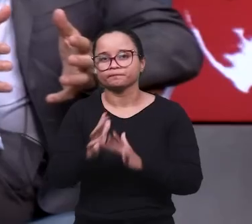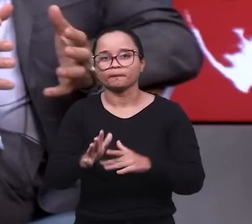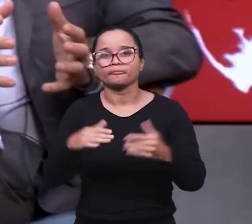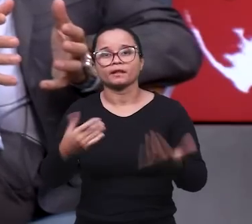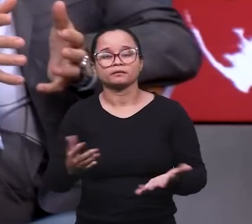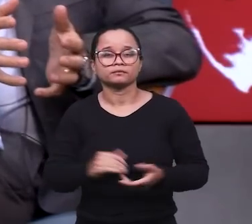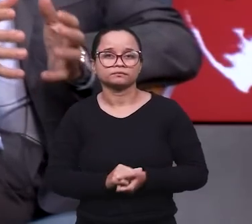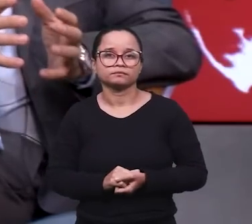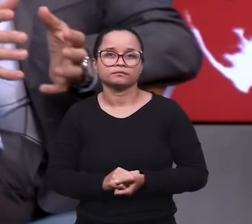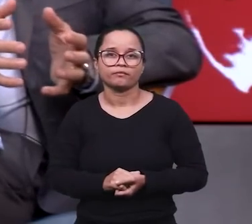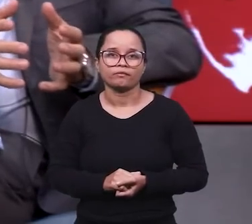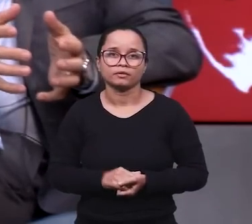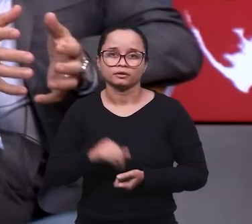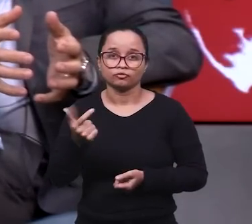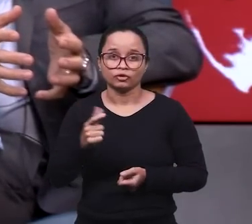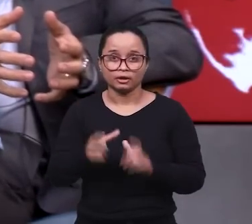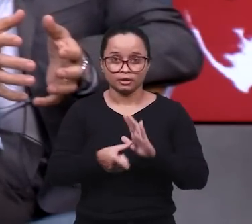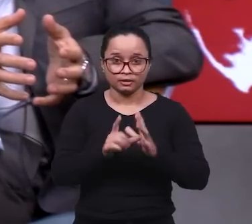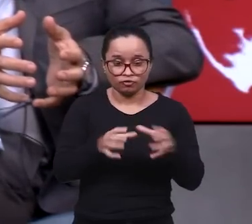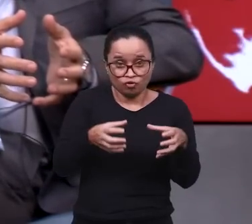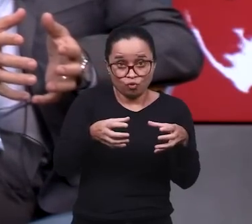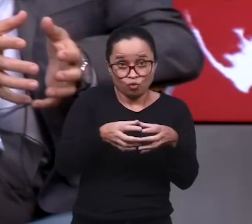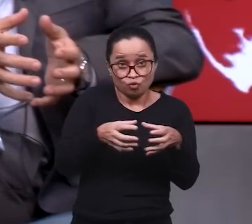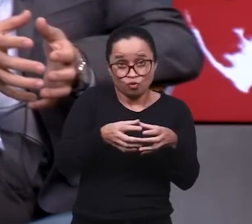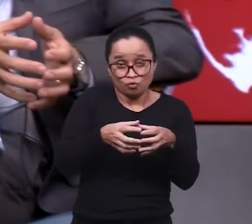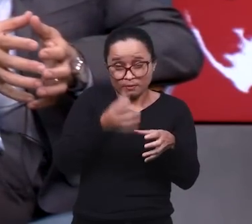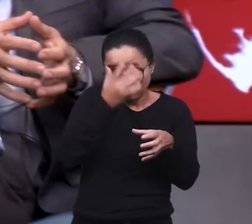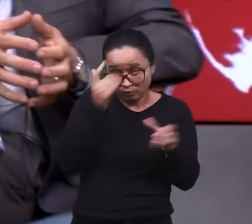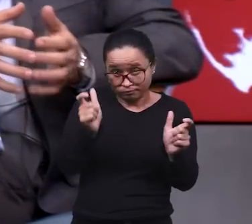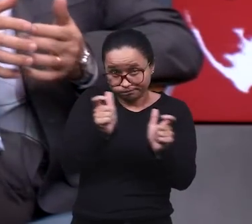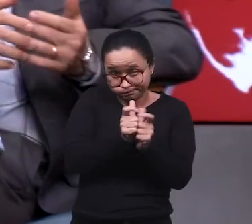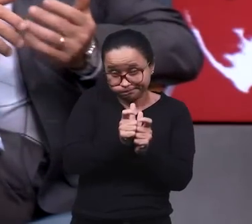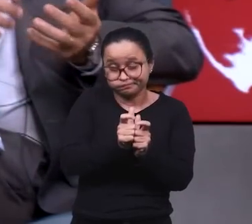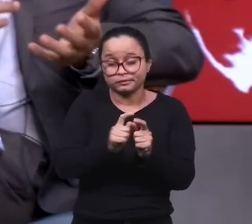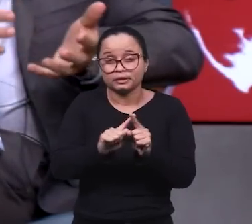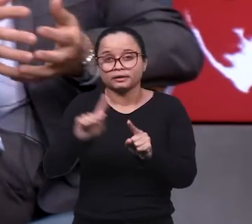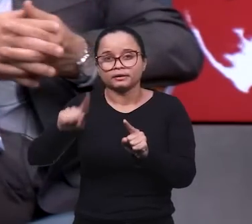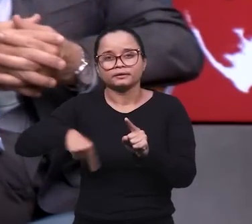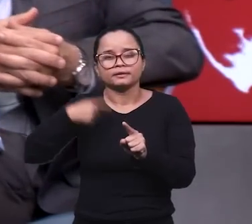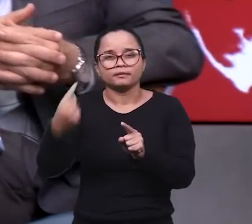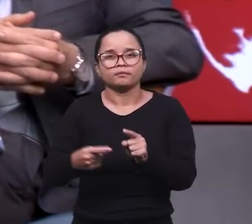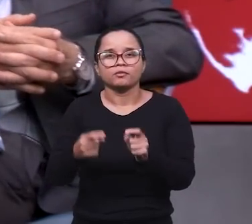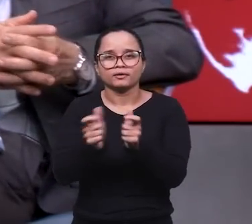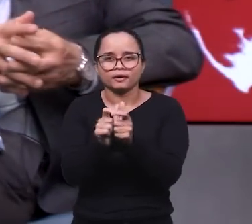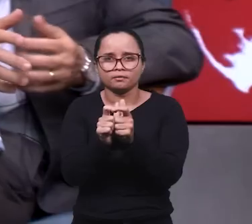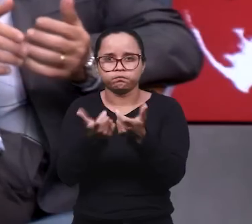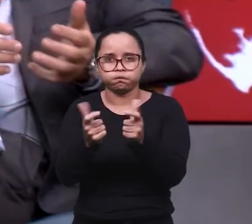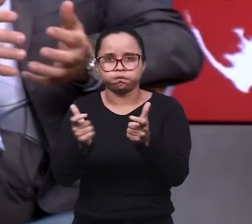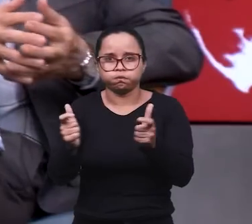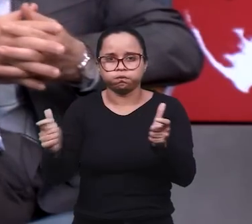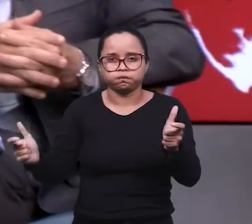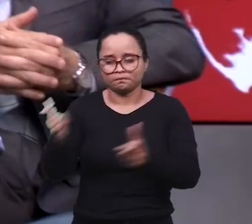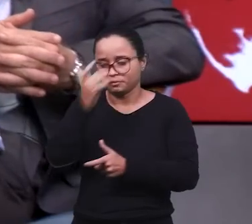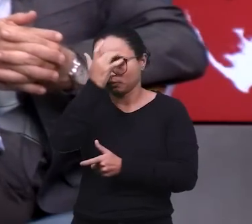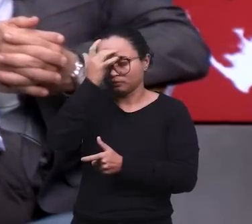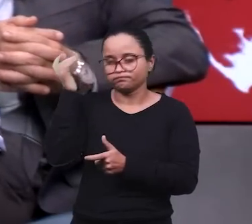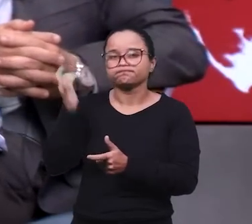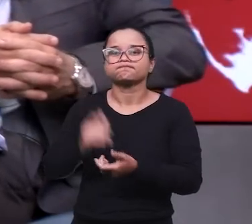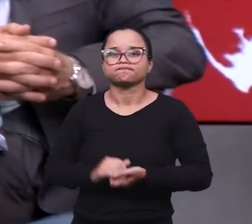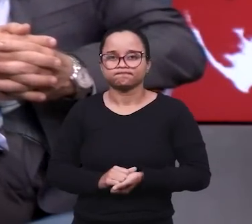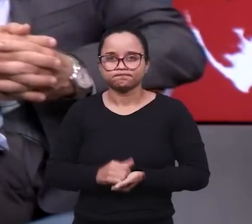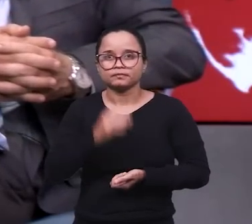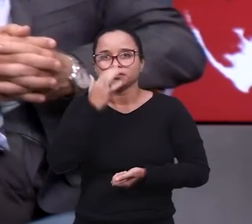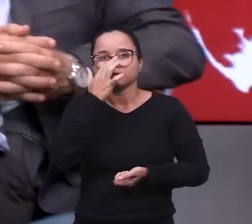uma quantidade pequena de membros e ela tem uma multiplicação, quer dizer, um multiplicador muito